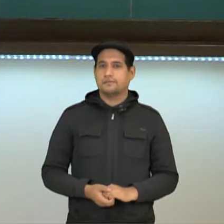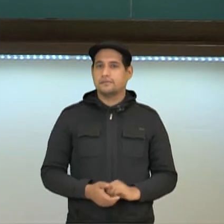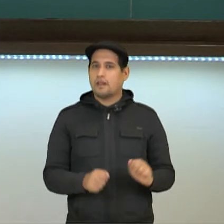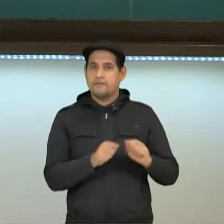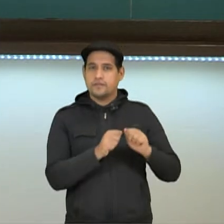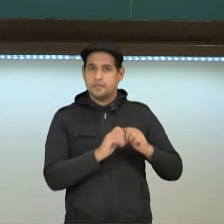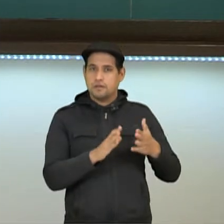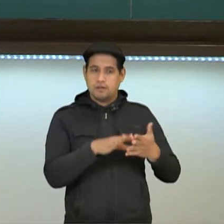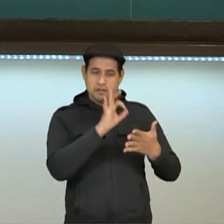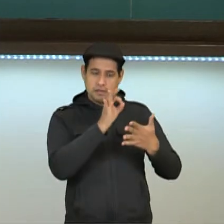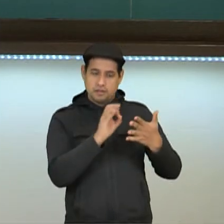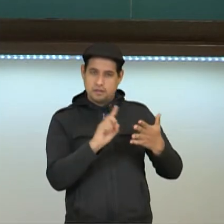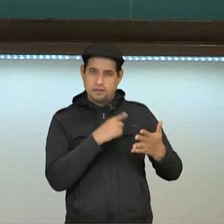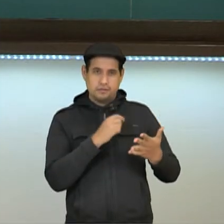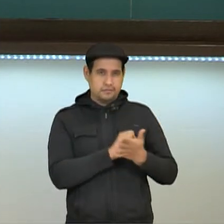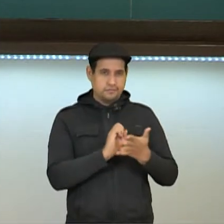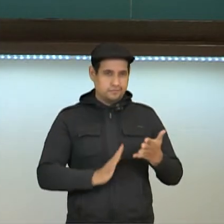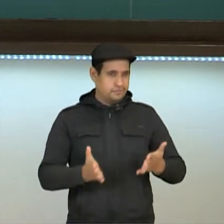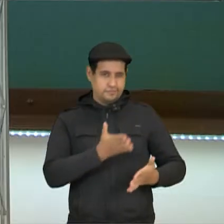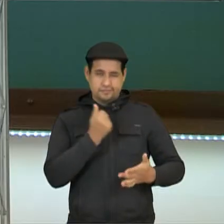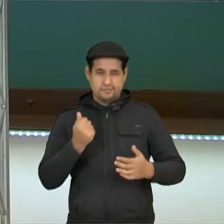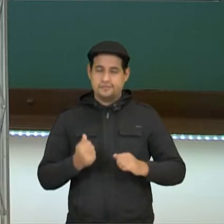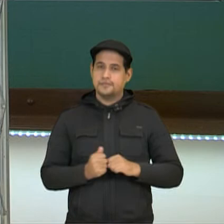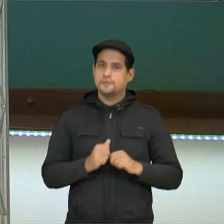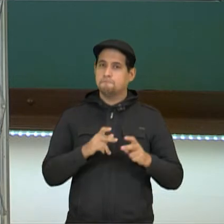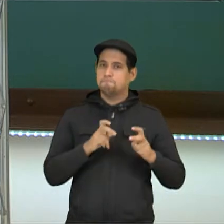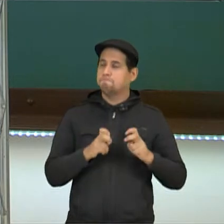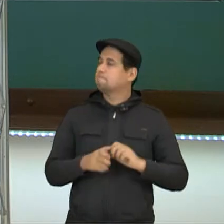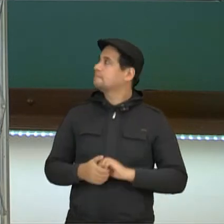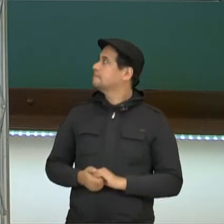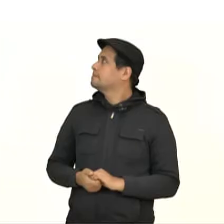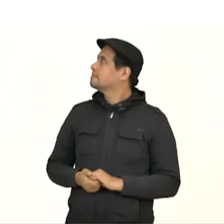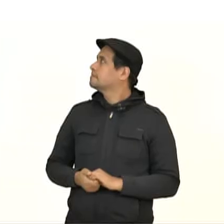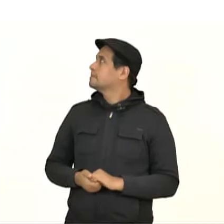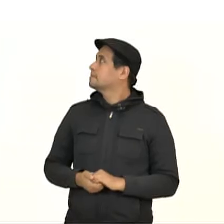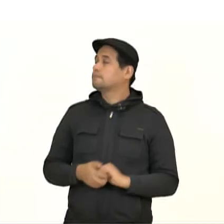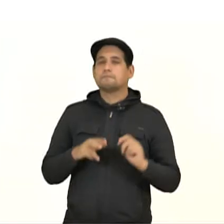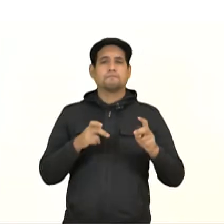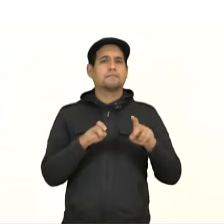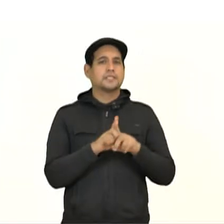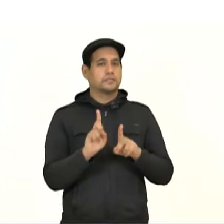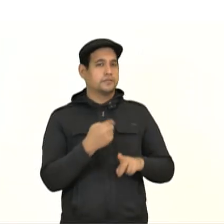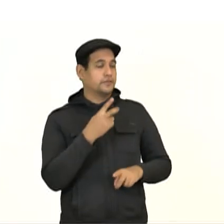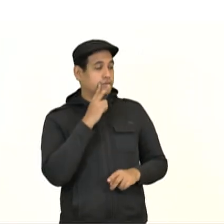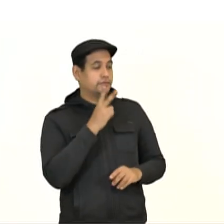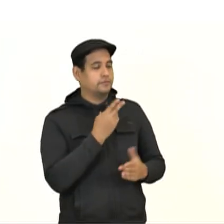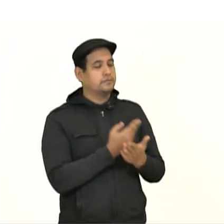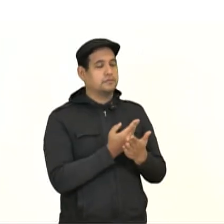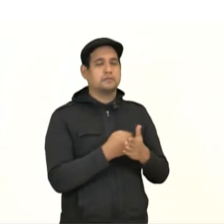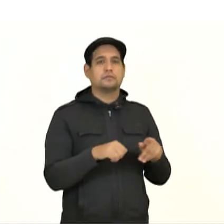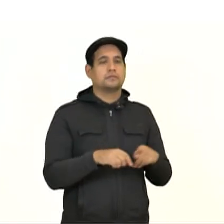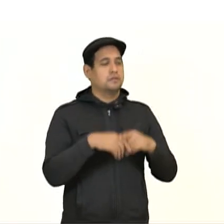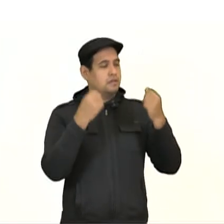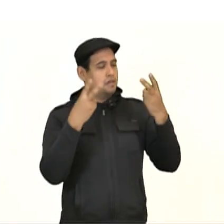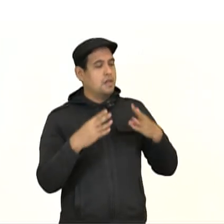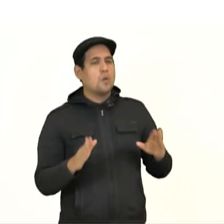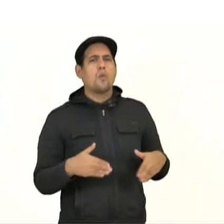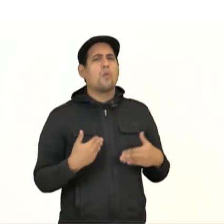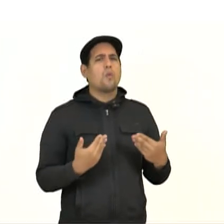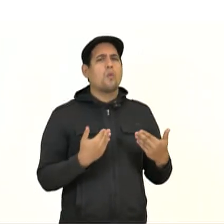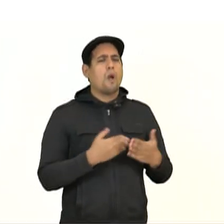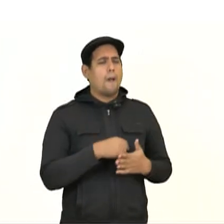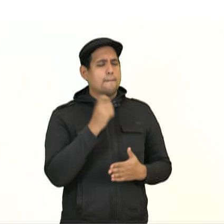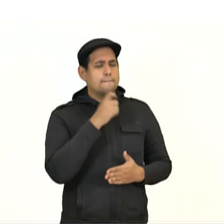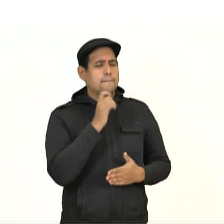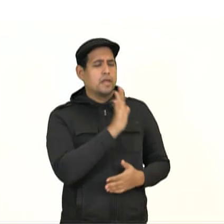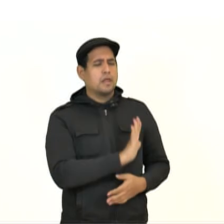Vamos fazer a correção da nossa atividade, sétimos anos? Então veja, observando o que vimos na aula, explique quais